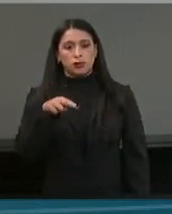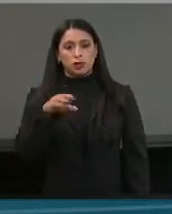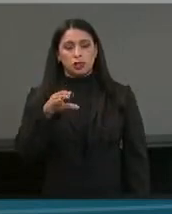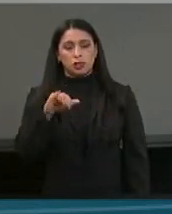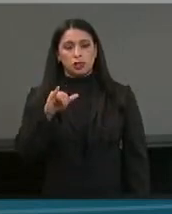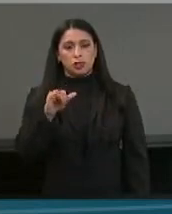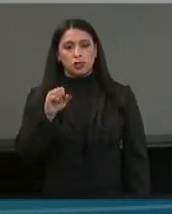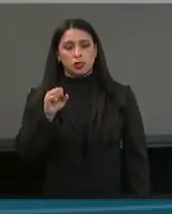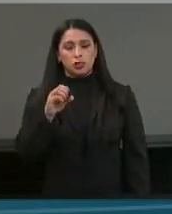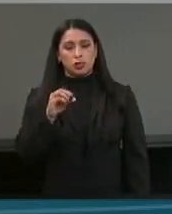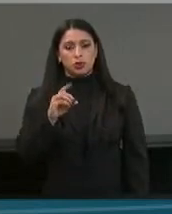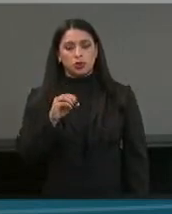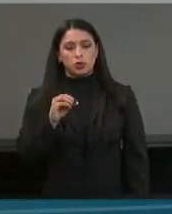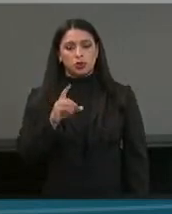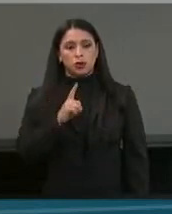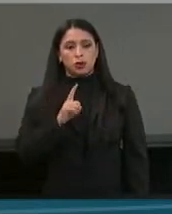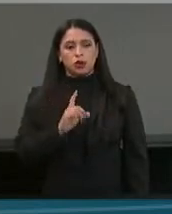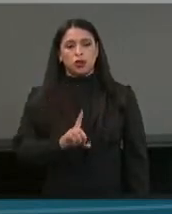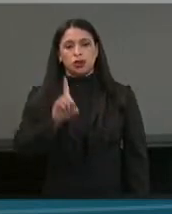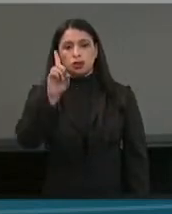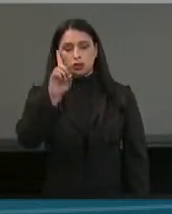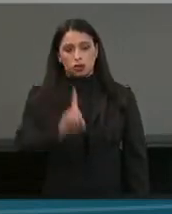diretor executivo da Internet Lab.